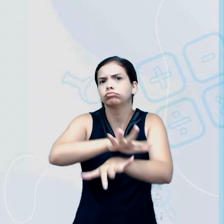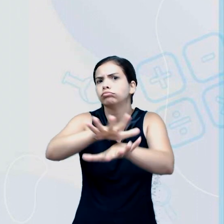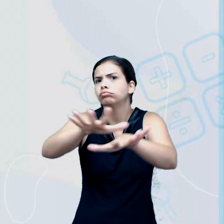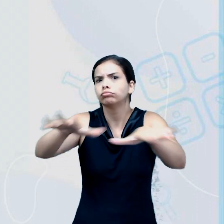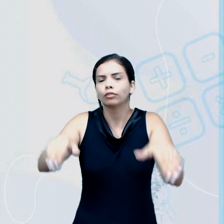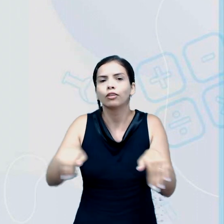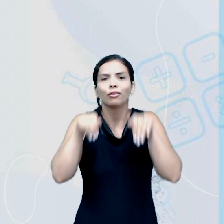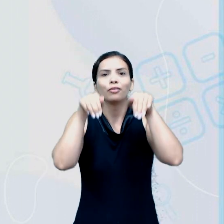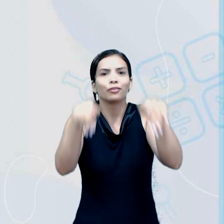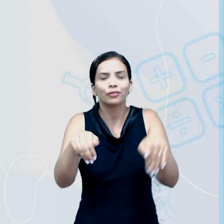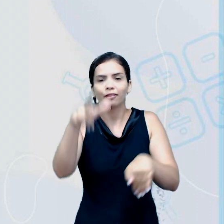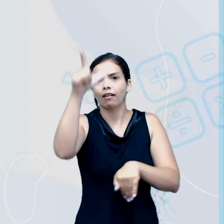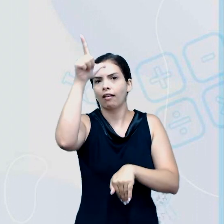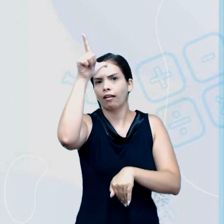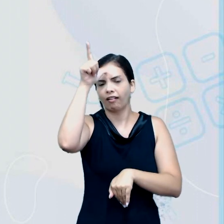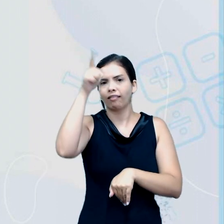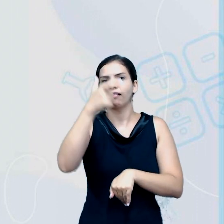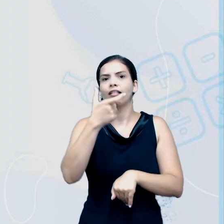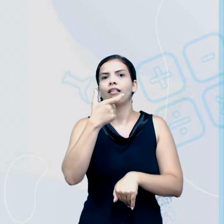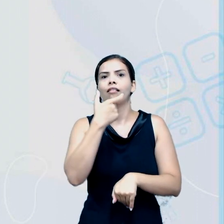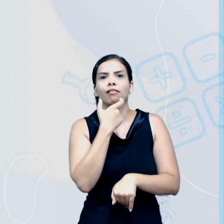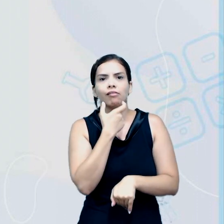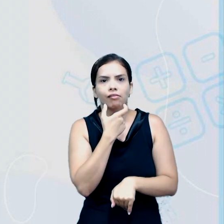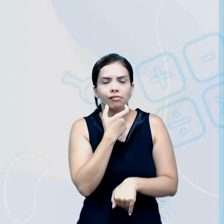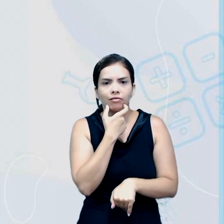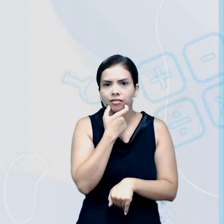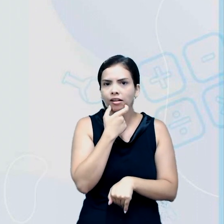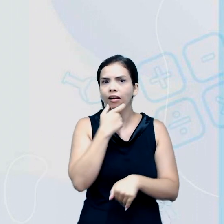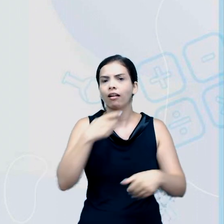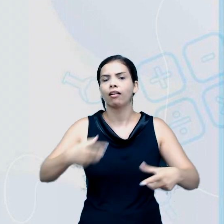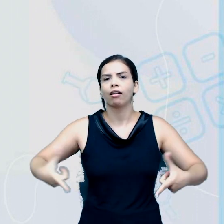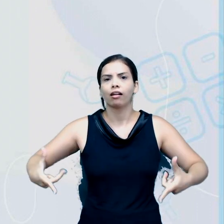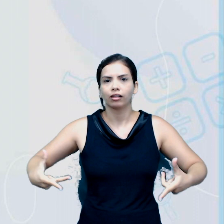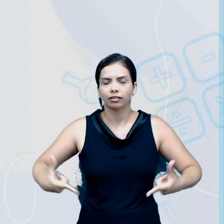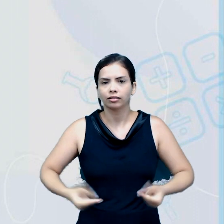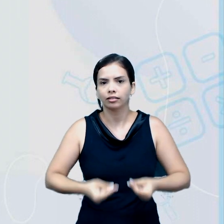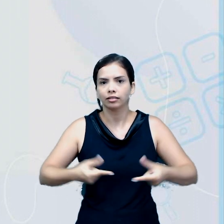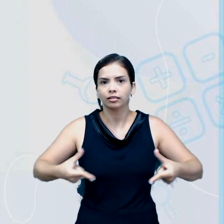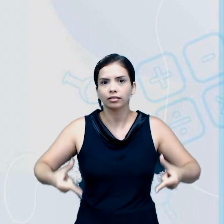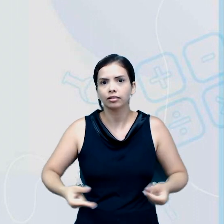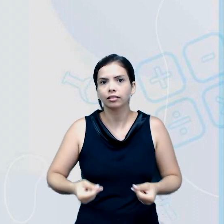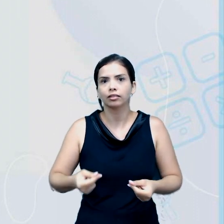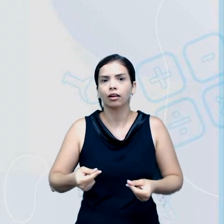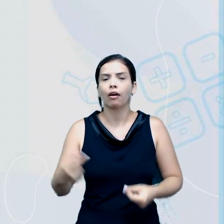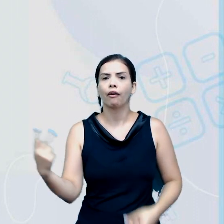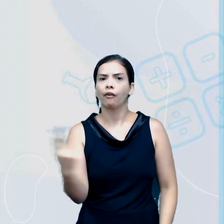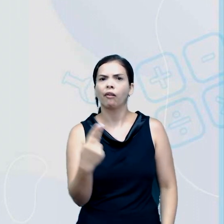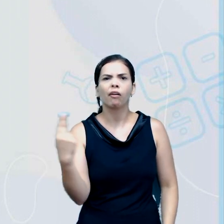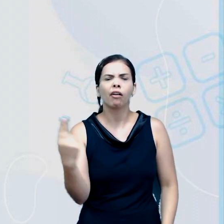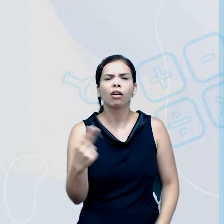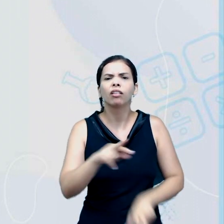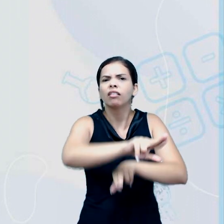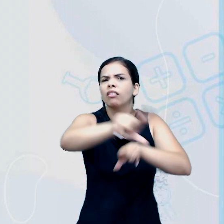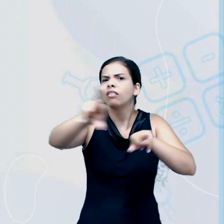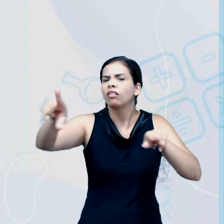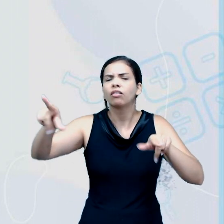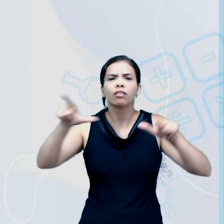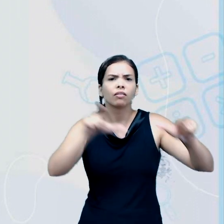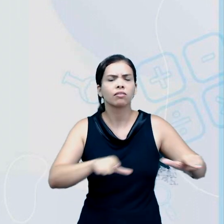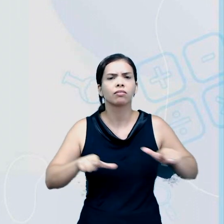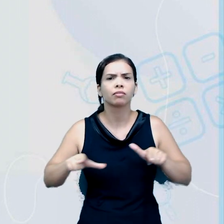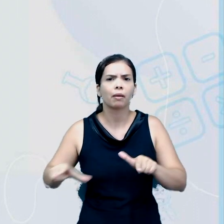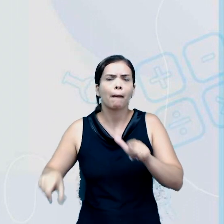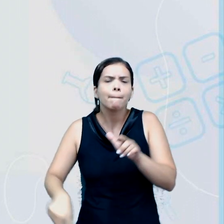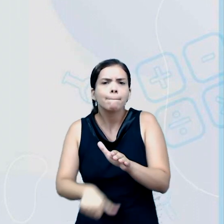Austrália e Alemanha Inglaterra Japão Croácia e diversos outros lugares um